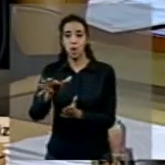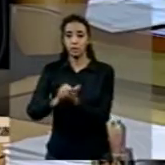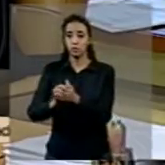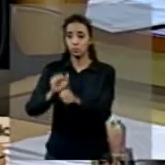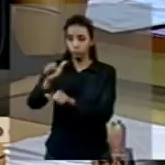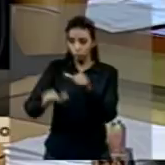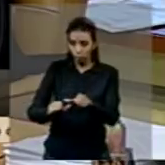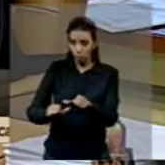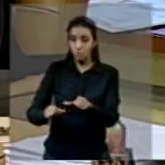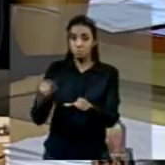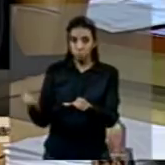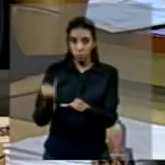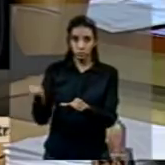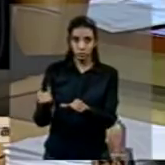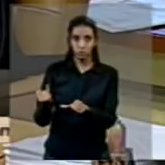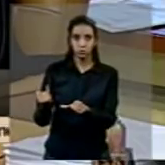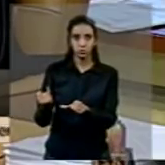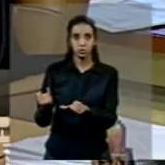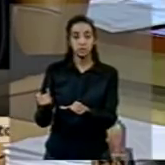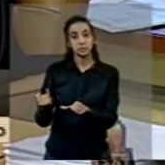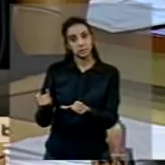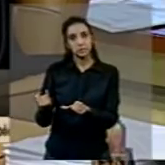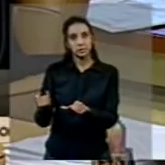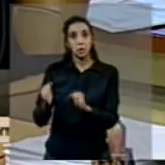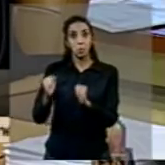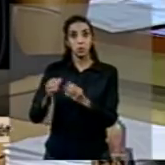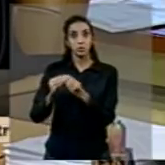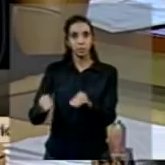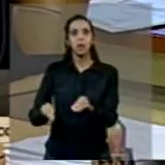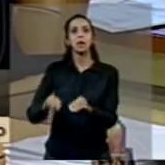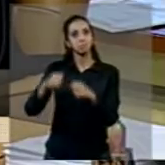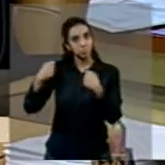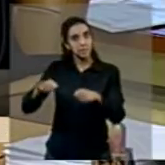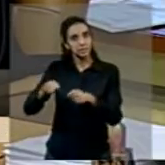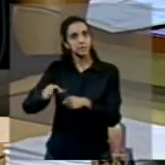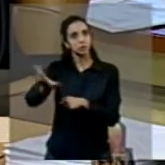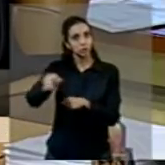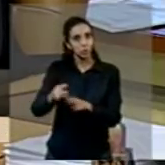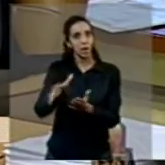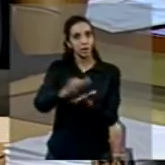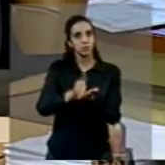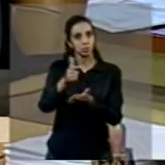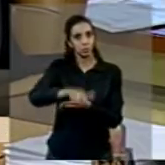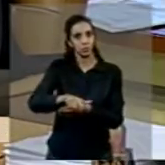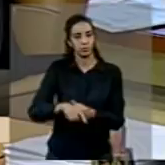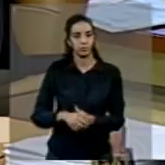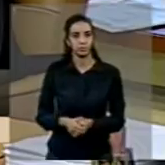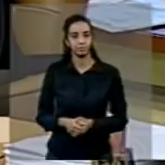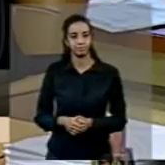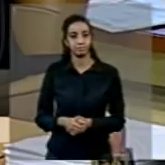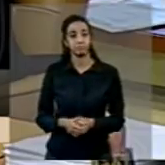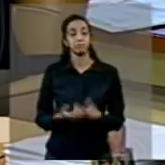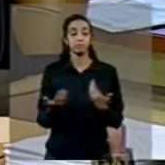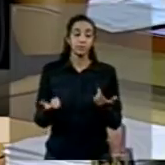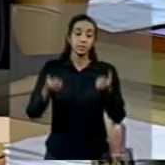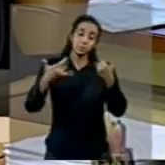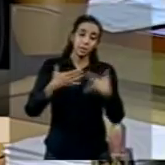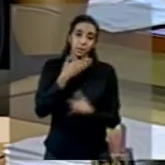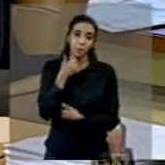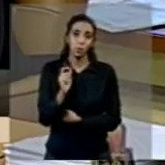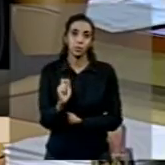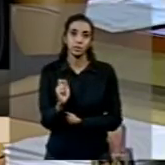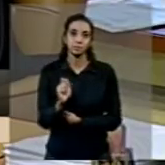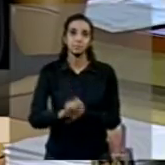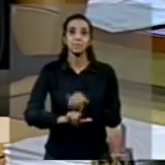tão significativas que podem comprometer a própria segurança das eleições. Em outras palavras, é a legislação